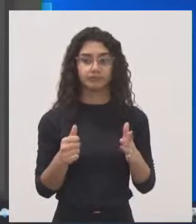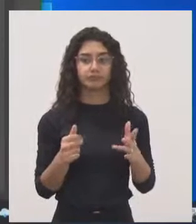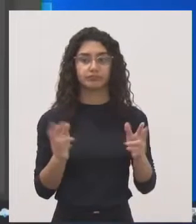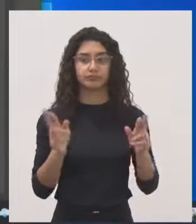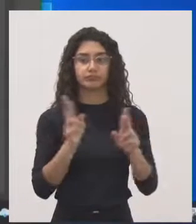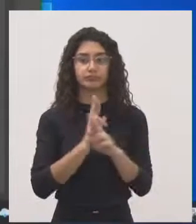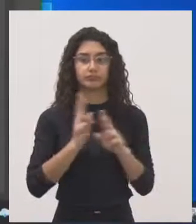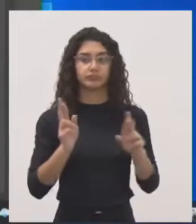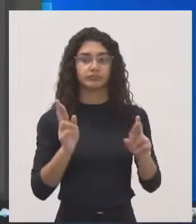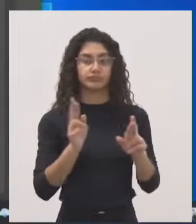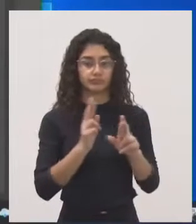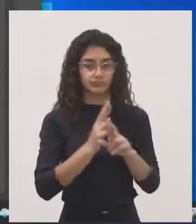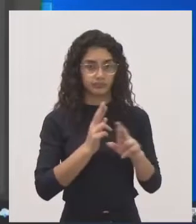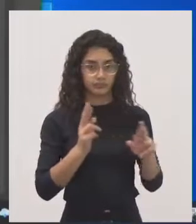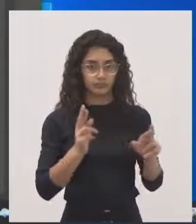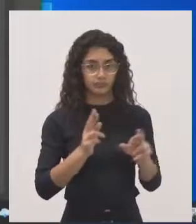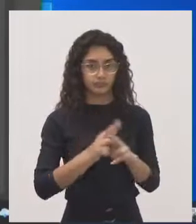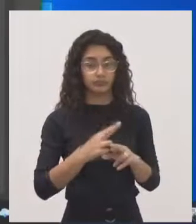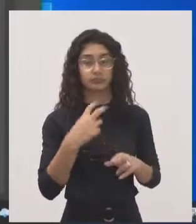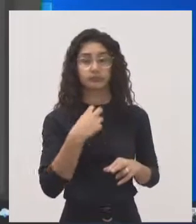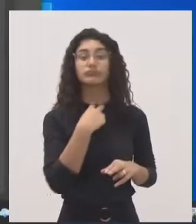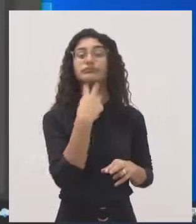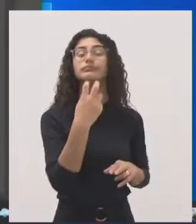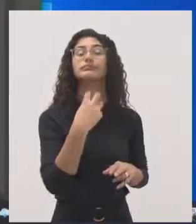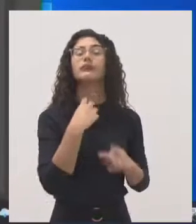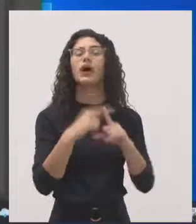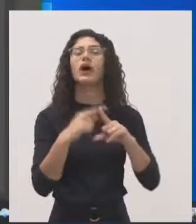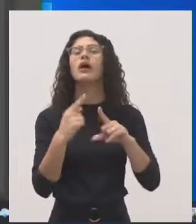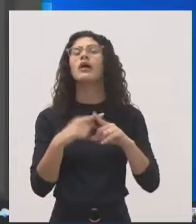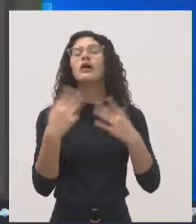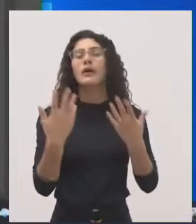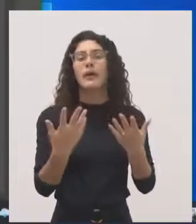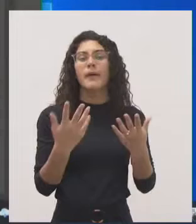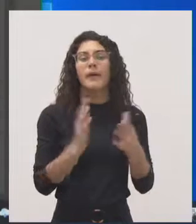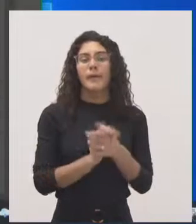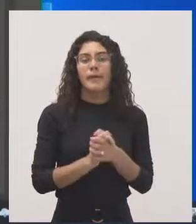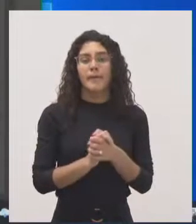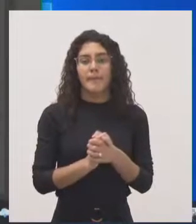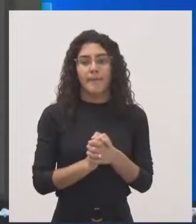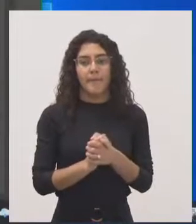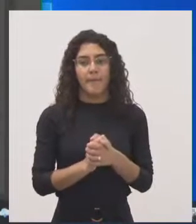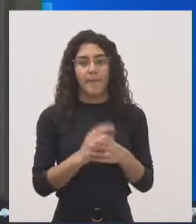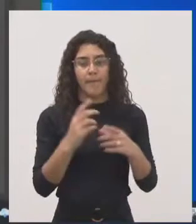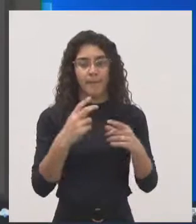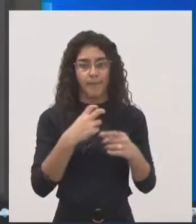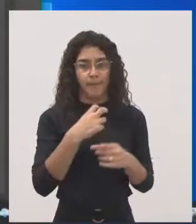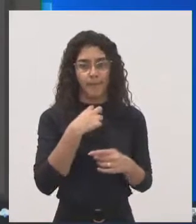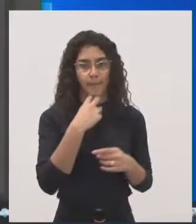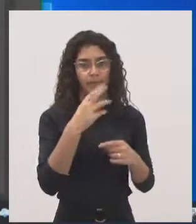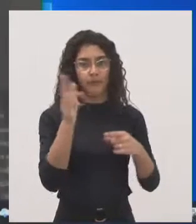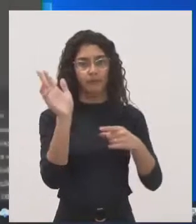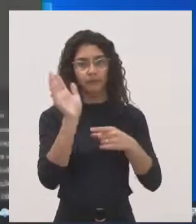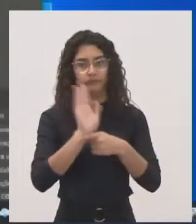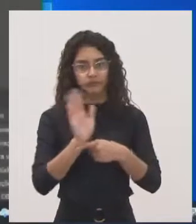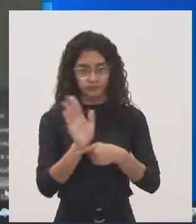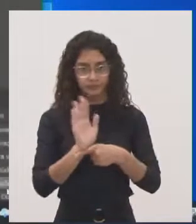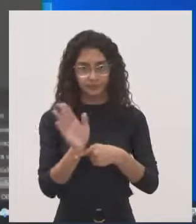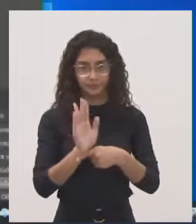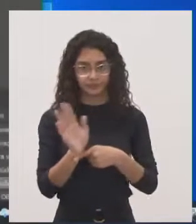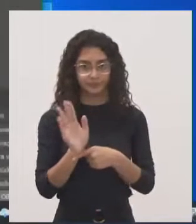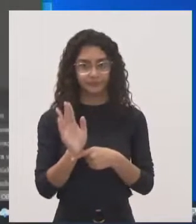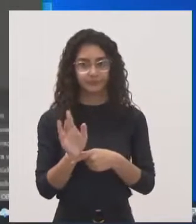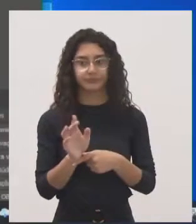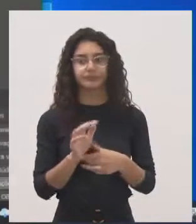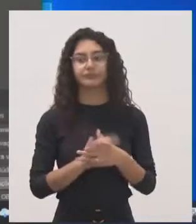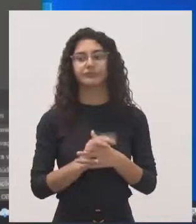à saída do áudio. Porque com relação, na verdade, a saída do vídeo, você vai clicar aqui, ó, no